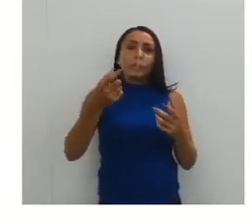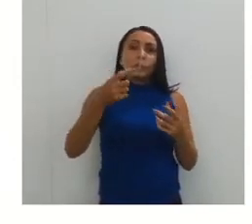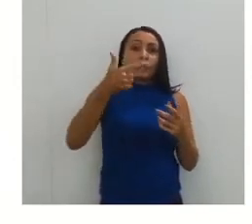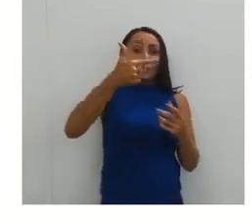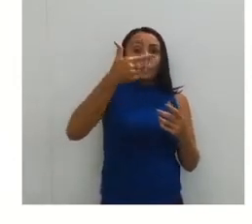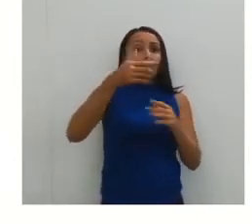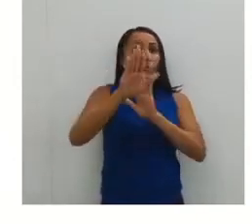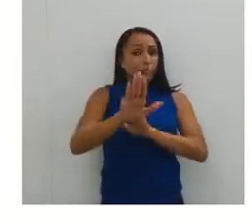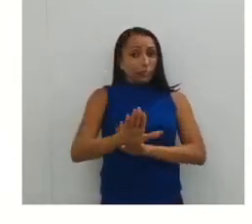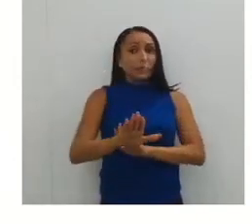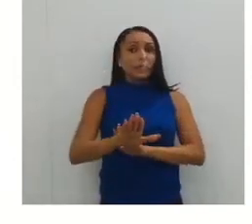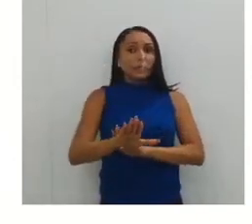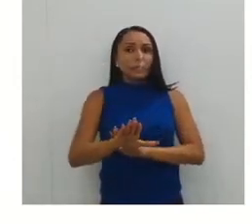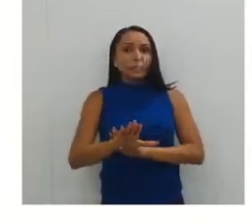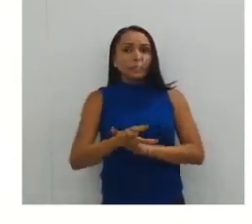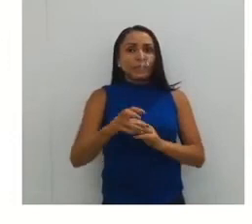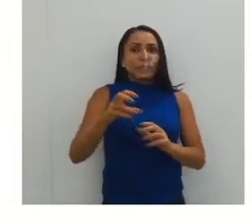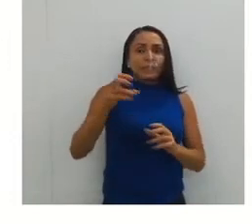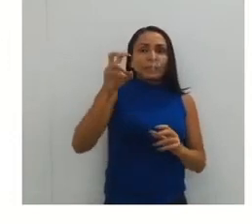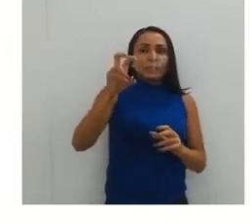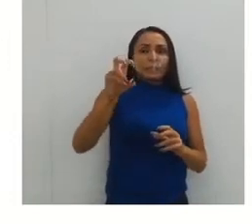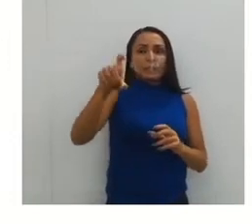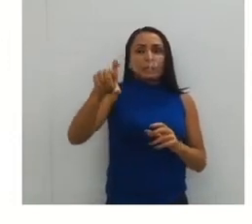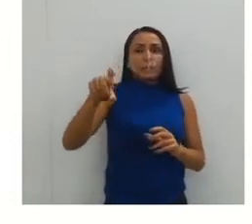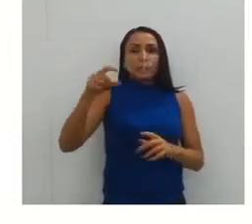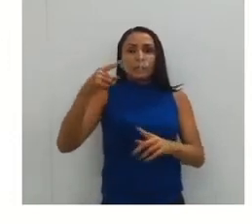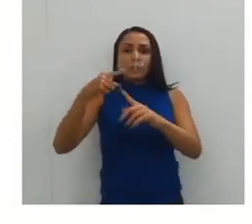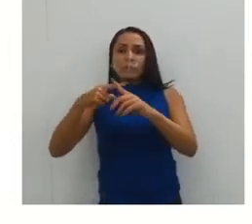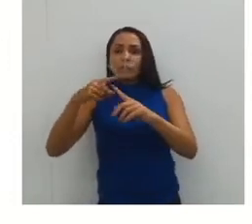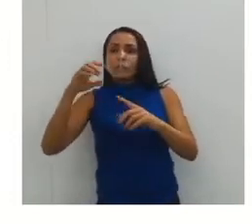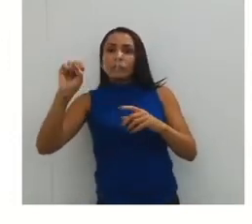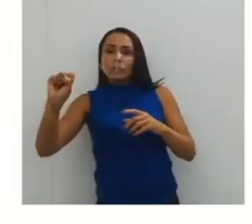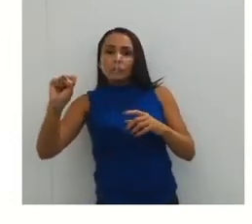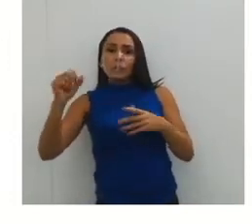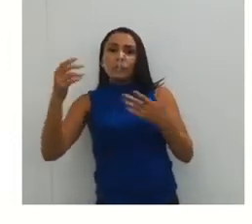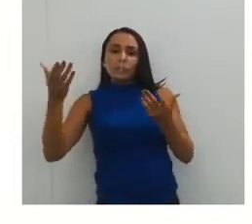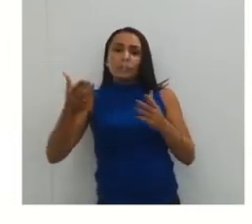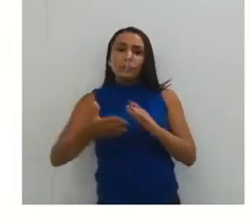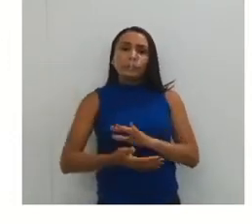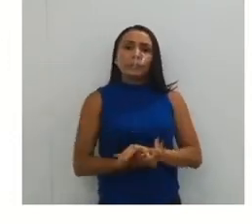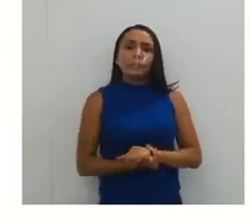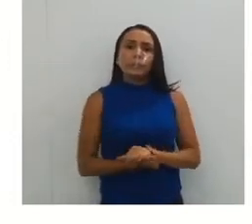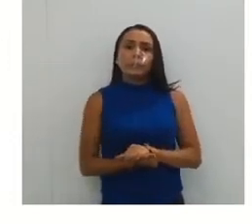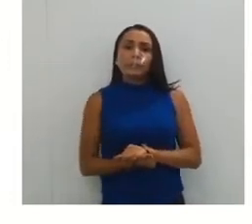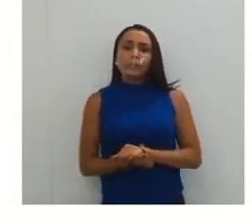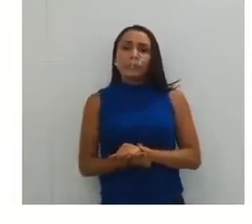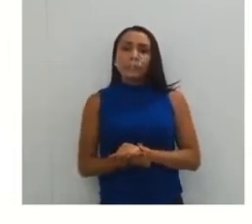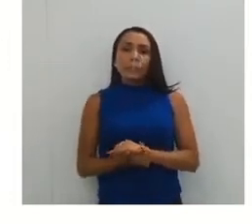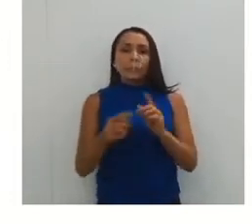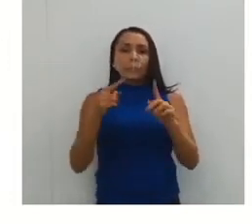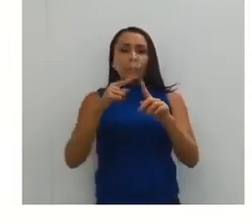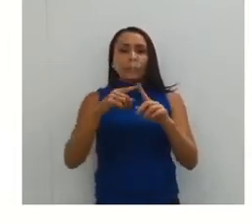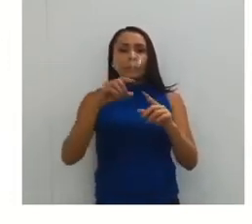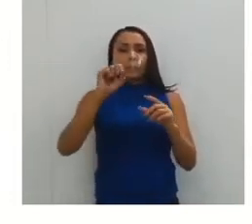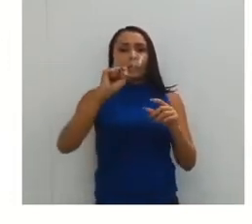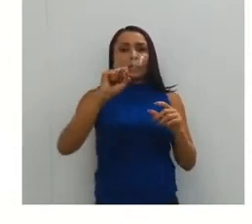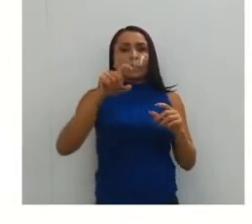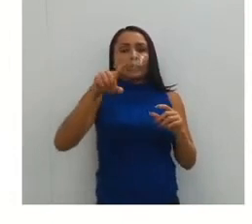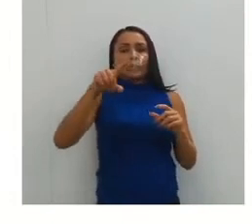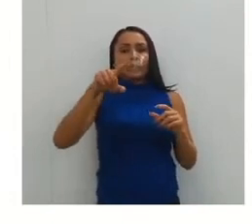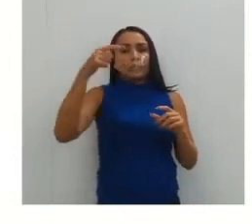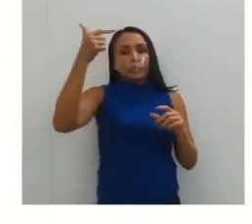O 5 é o primeiro e o 8 é o segundo. Então, 2 vezes o primeiro vezes o segundo. Mais o quadrado do